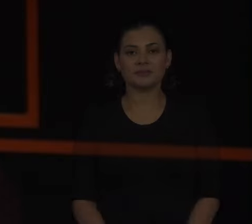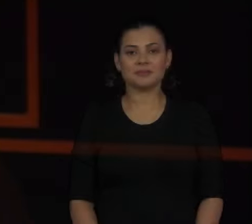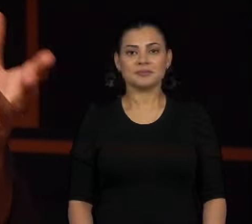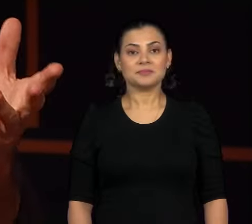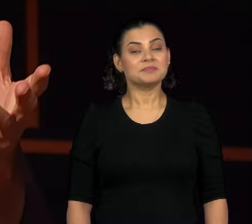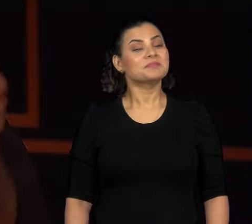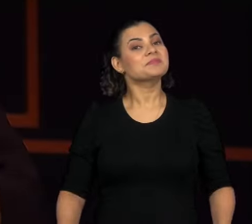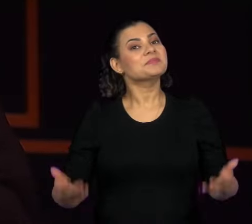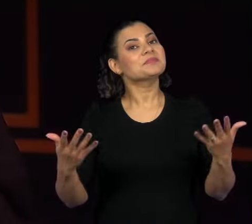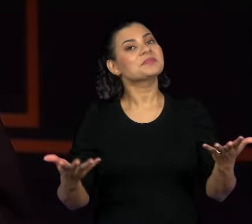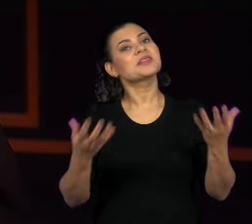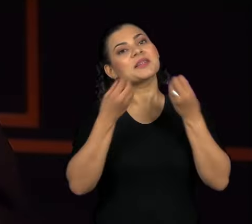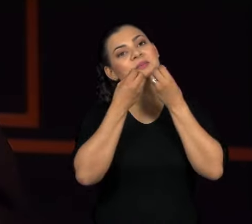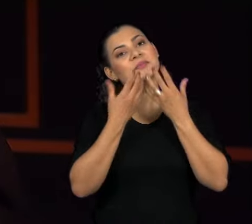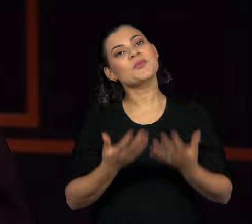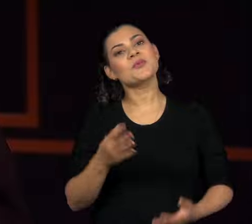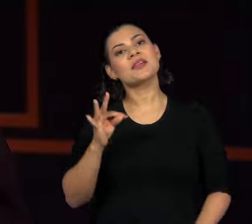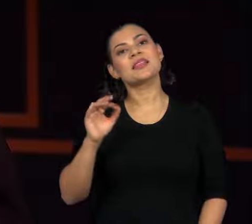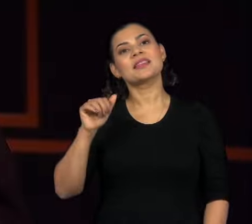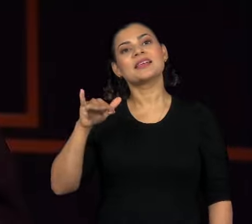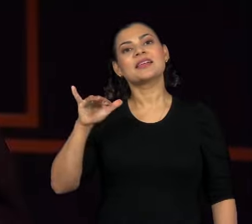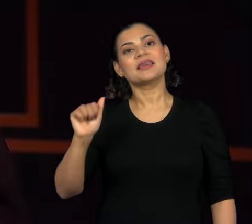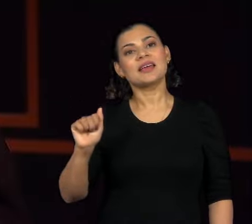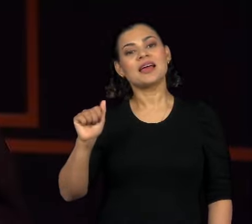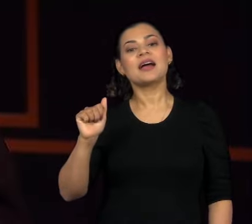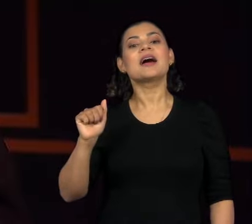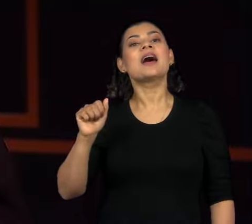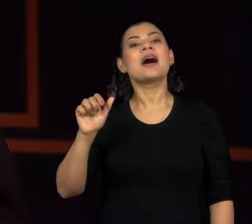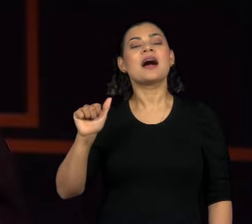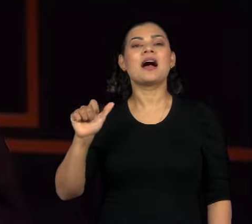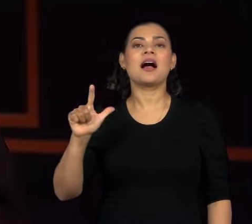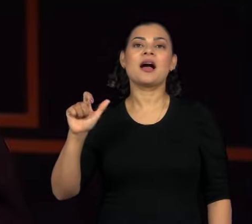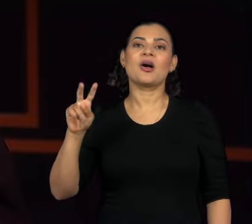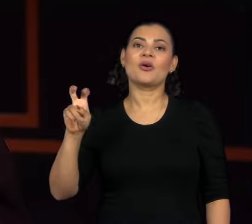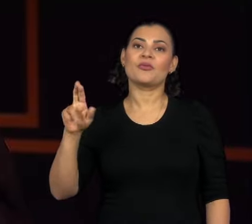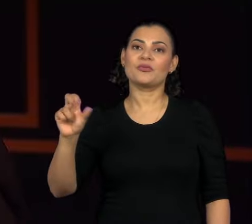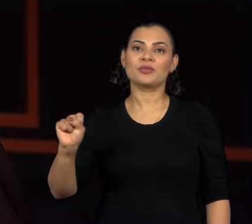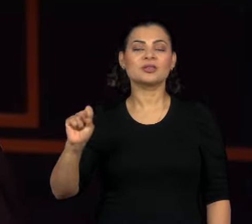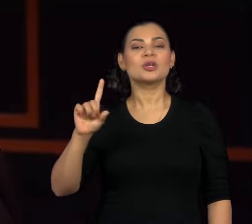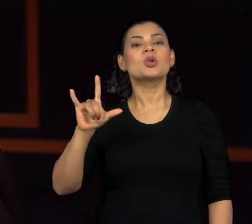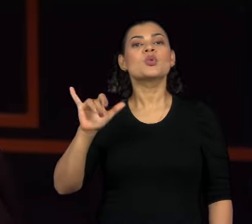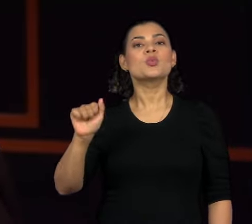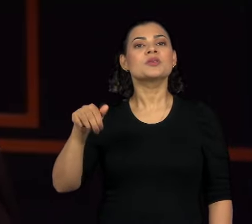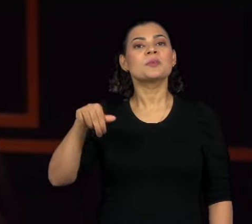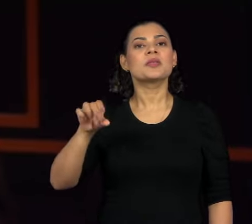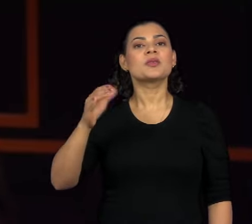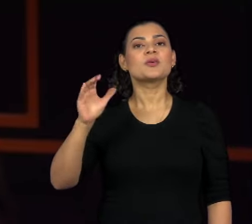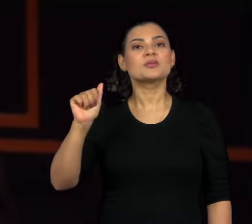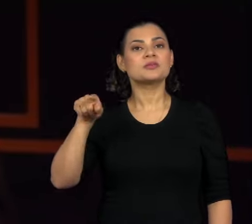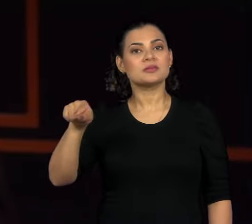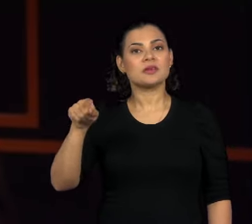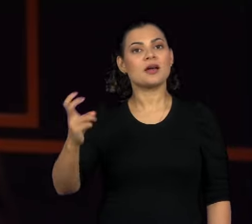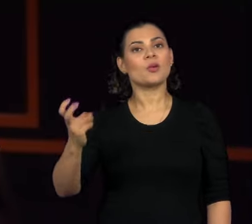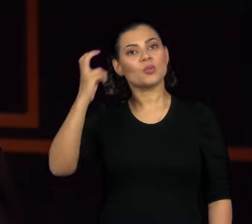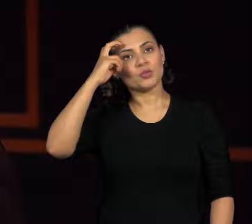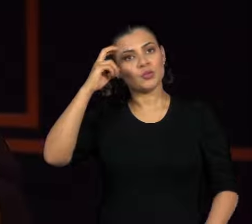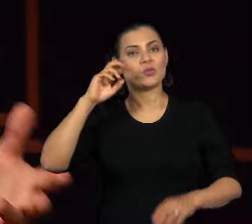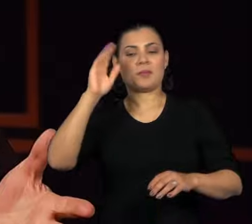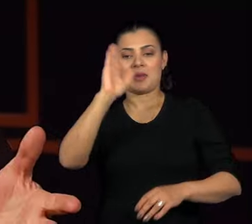Que bom a Tânia Alves ter relembrado aí o Luiz Mendonça, um diretor que fez muito pela cultura